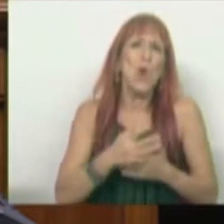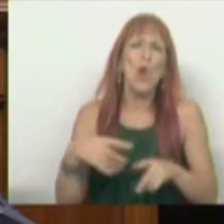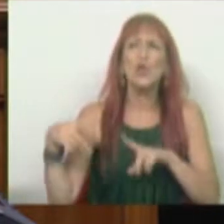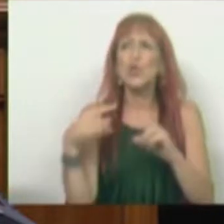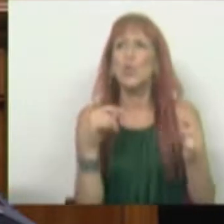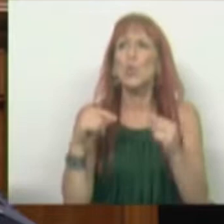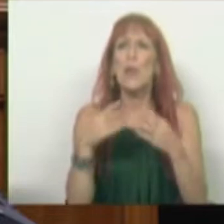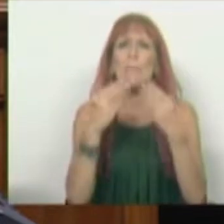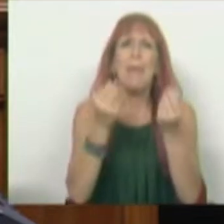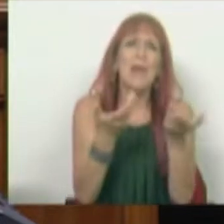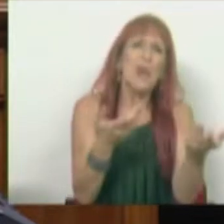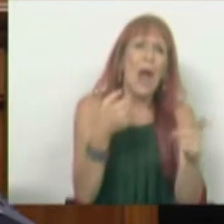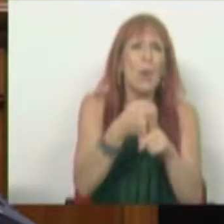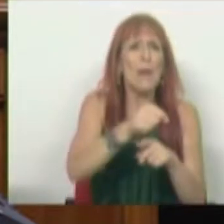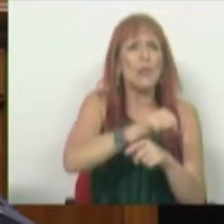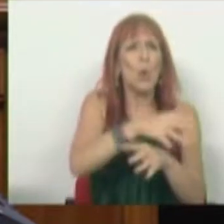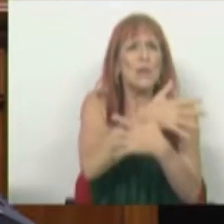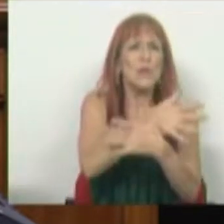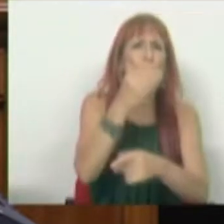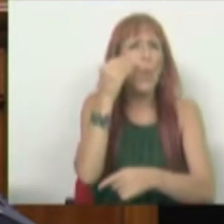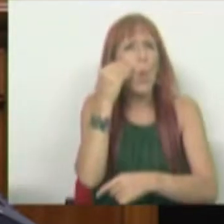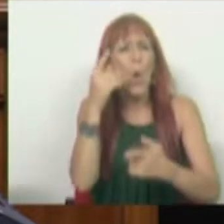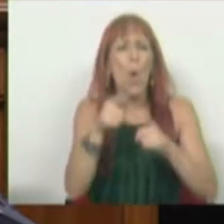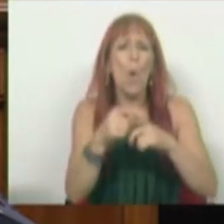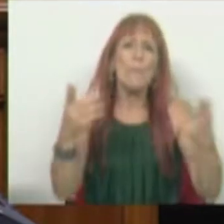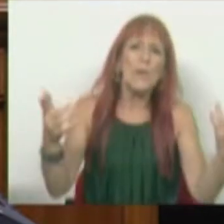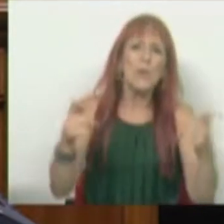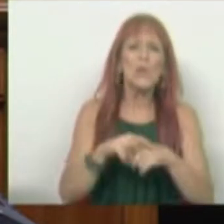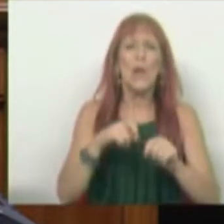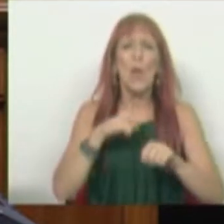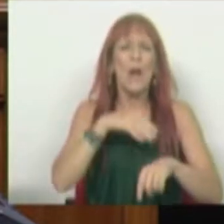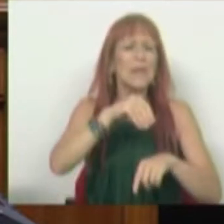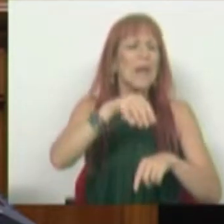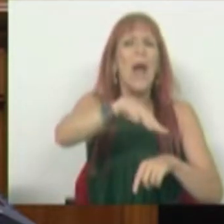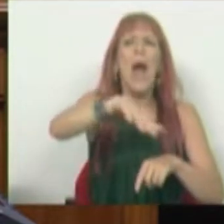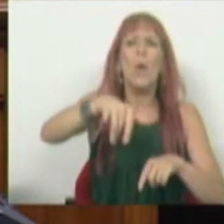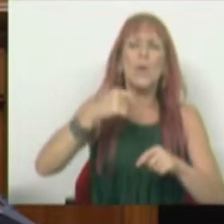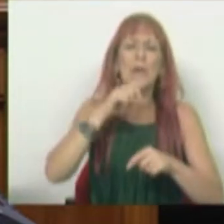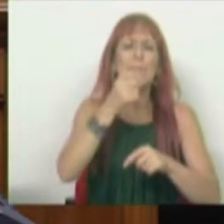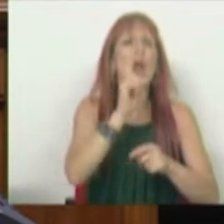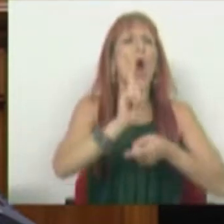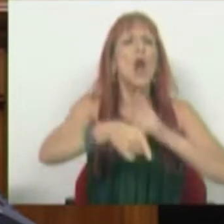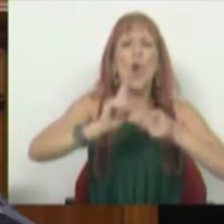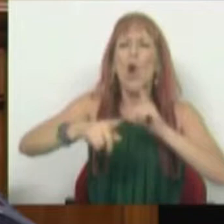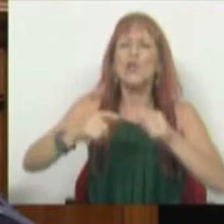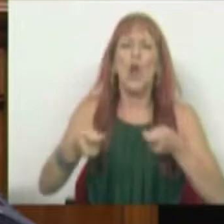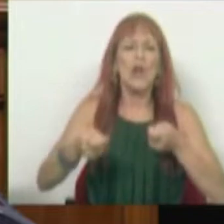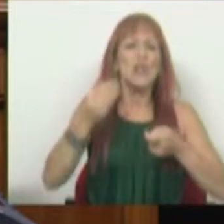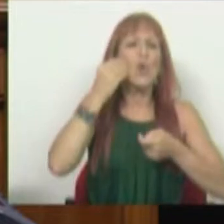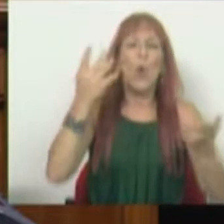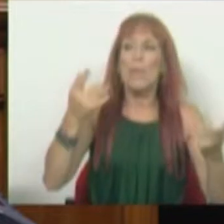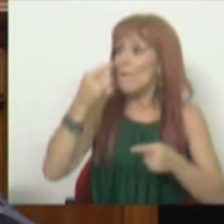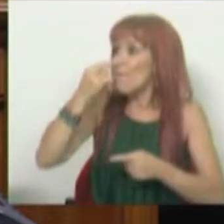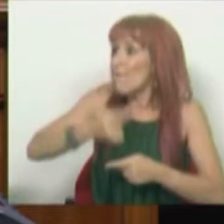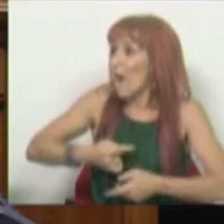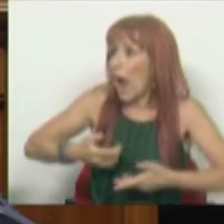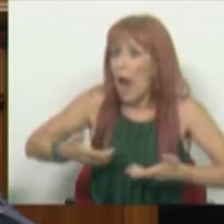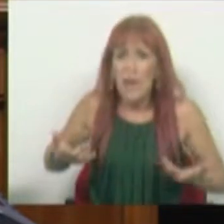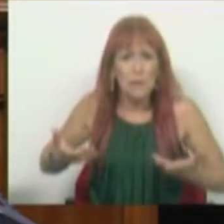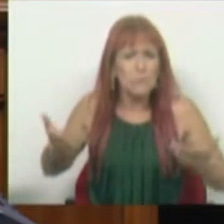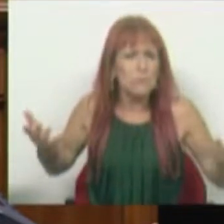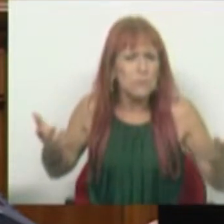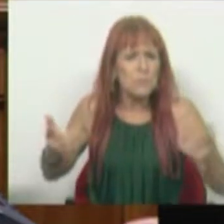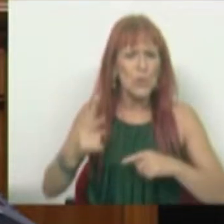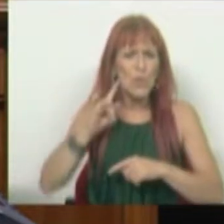discutindo os meios que há para combate aos incêndios, como é que estão dispostos no terreno, que meios é que há, como é que eles se organizam. Mas falha sempre